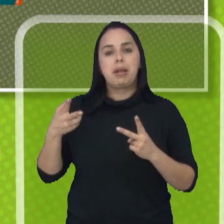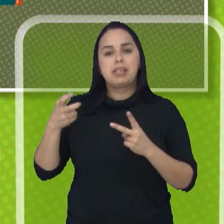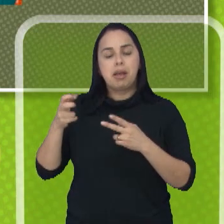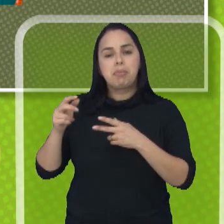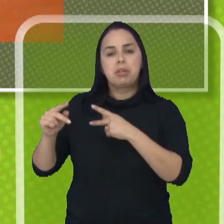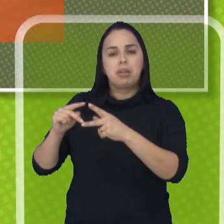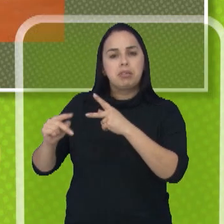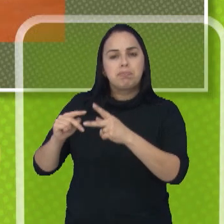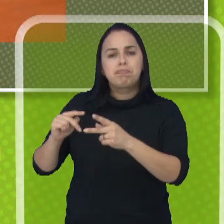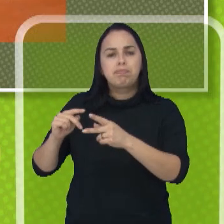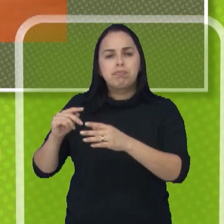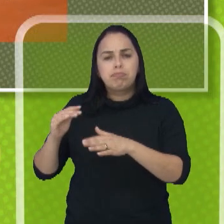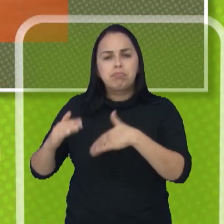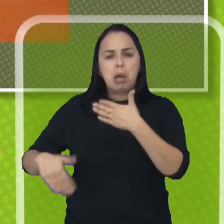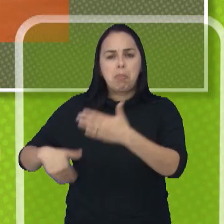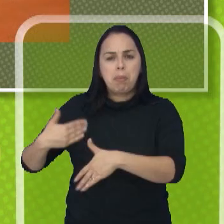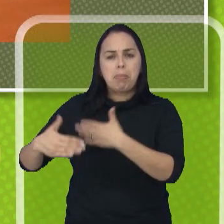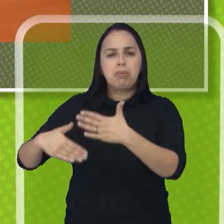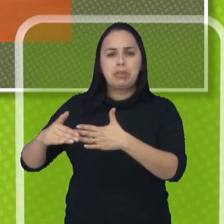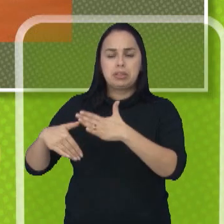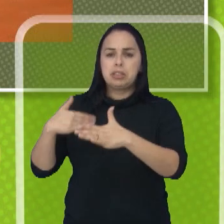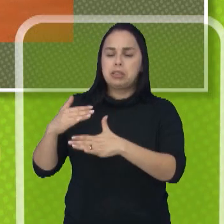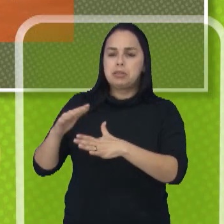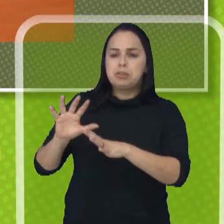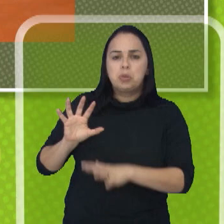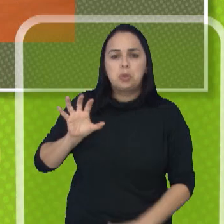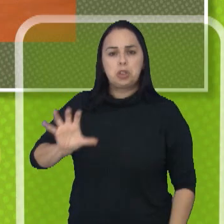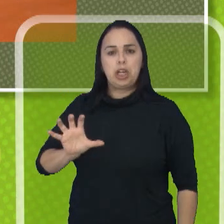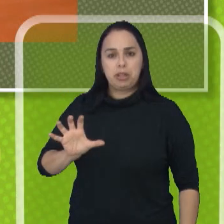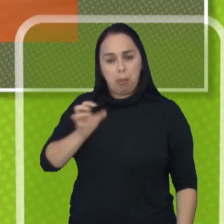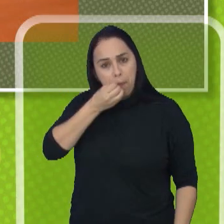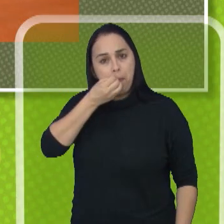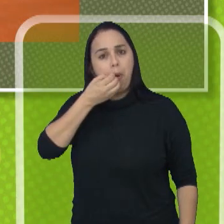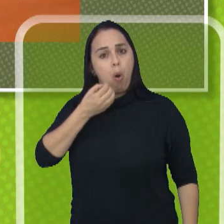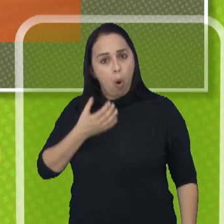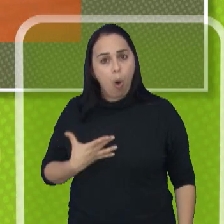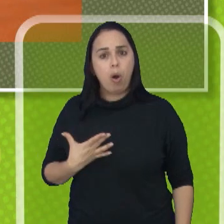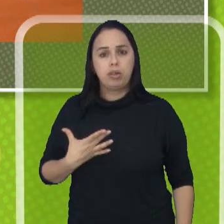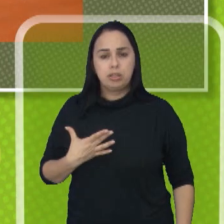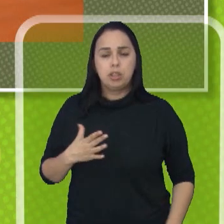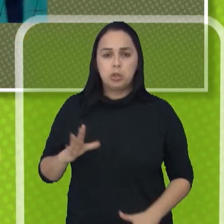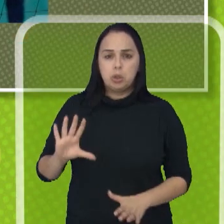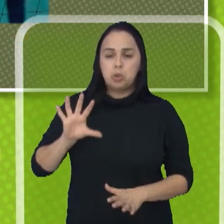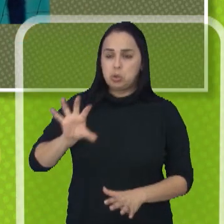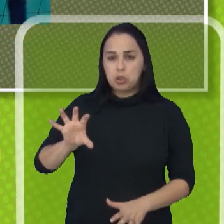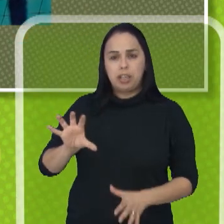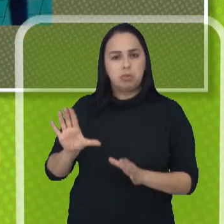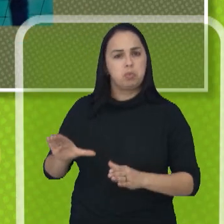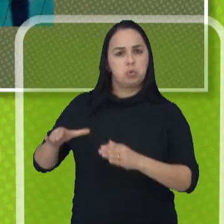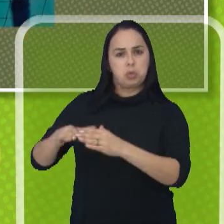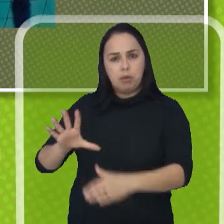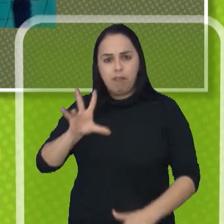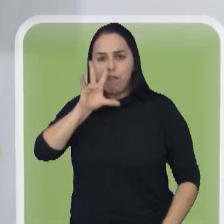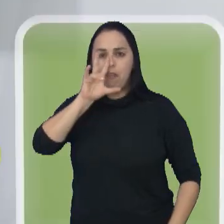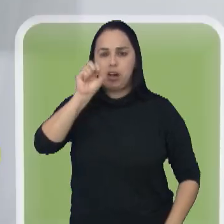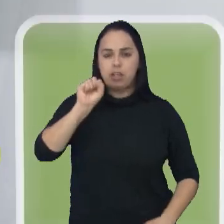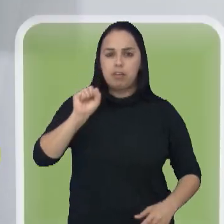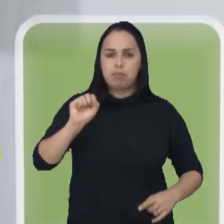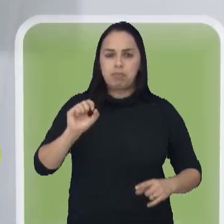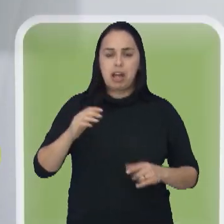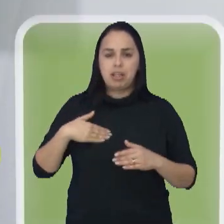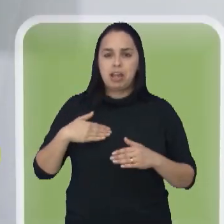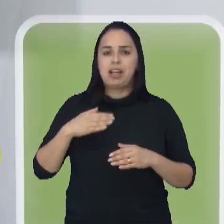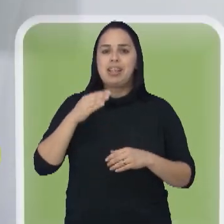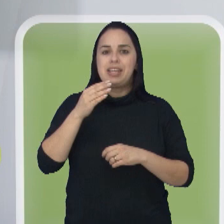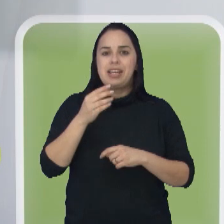já está engrenando, já pode ser uma cara boa de um time sólido que vai começar a disputar no segundo